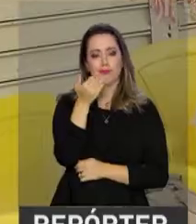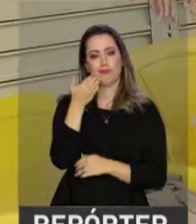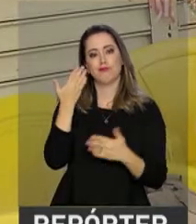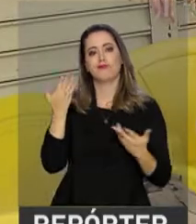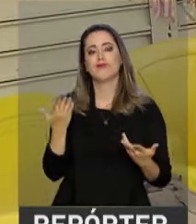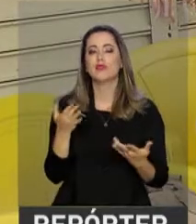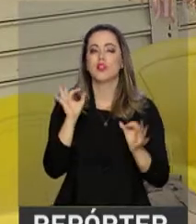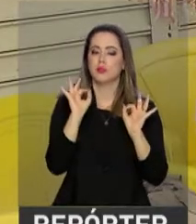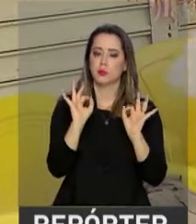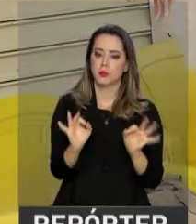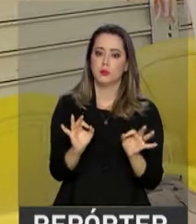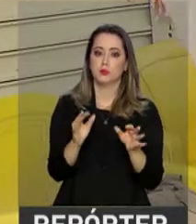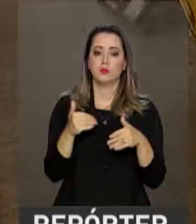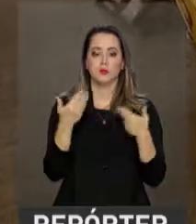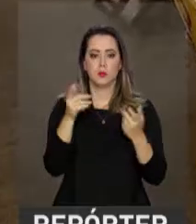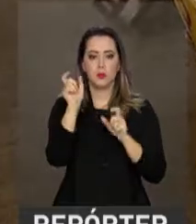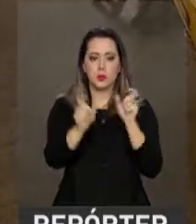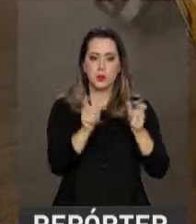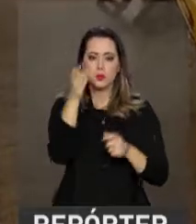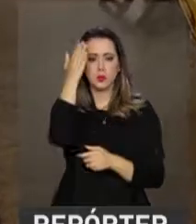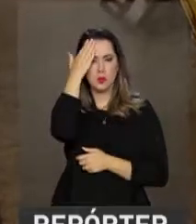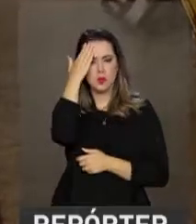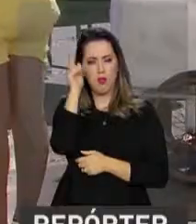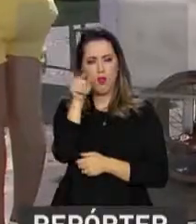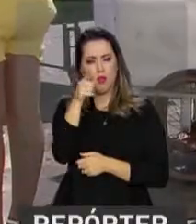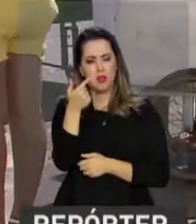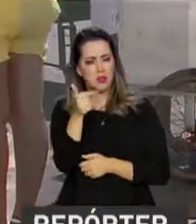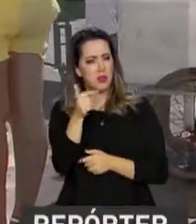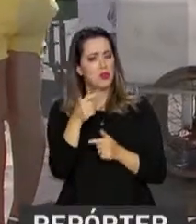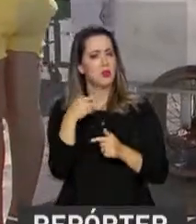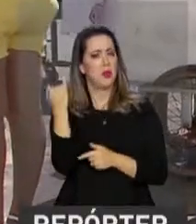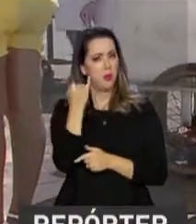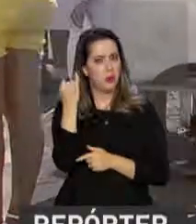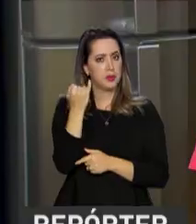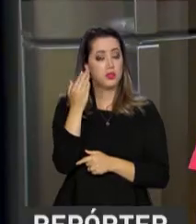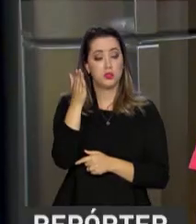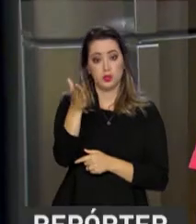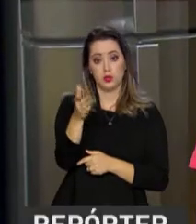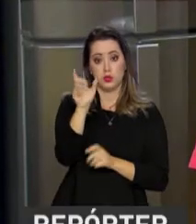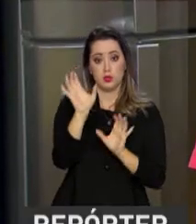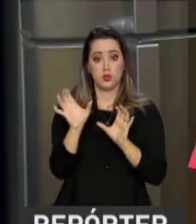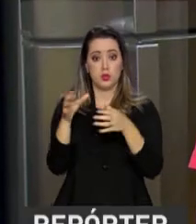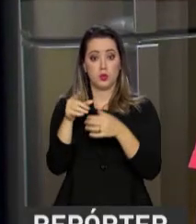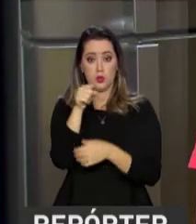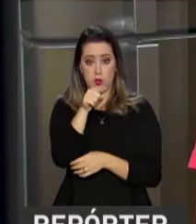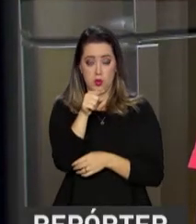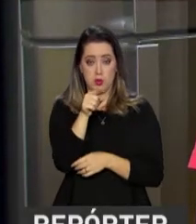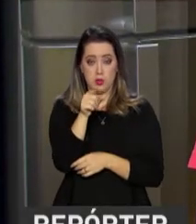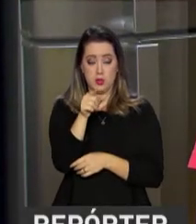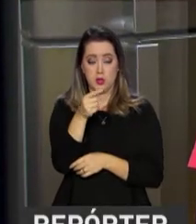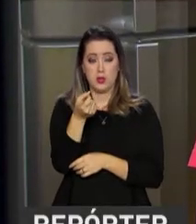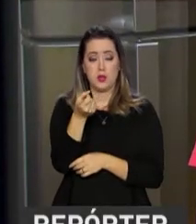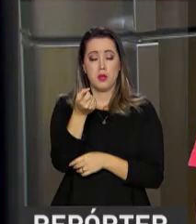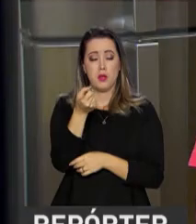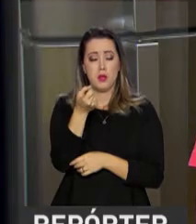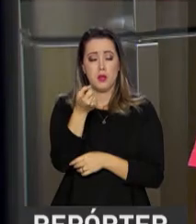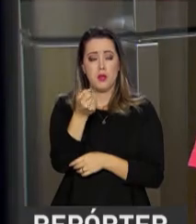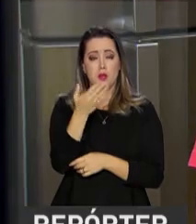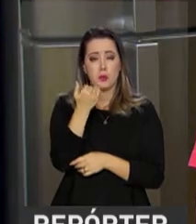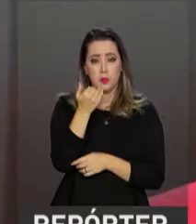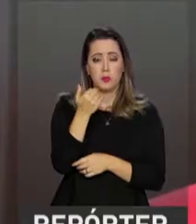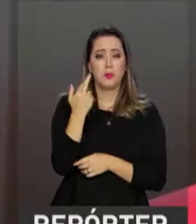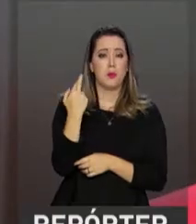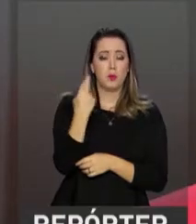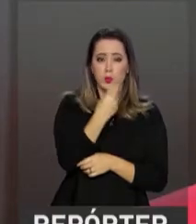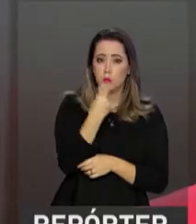alimentação balanceada. Para quem acha que isso não tem nenhuma importância na folia, esse nutricionista explica que casos de